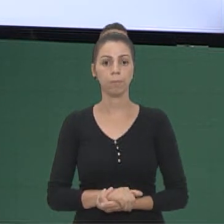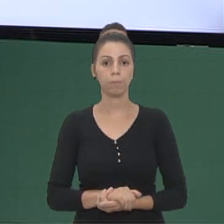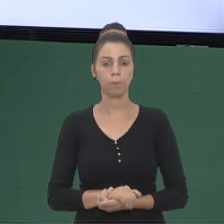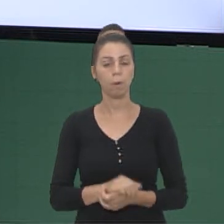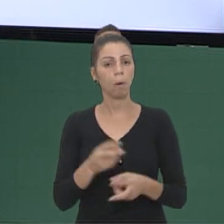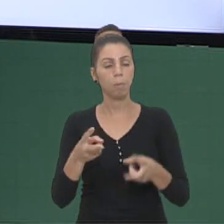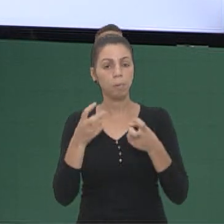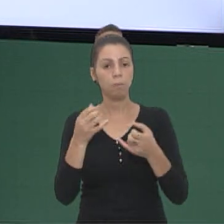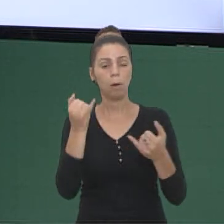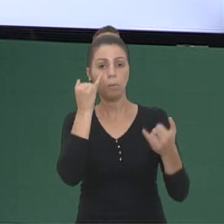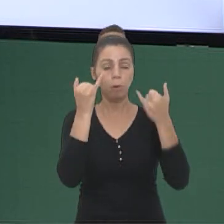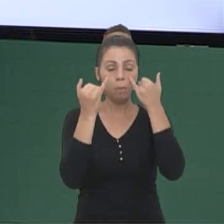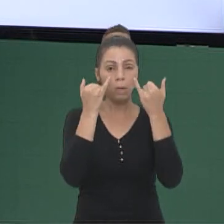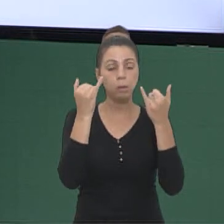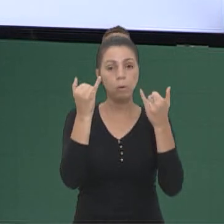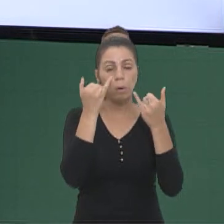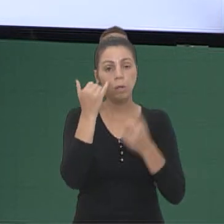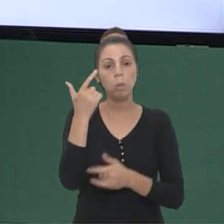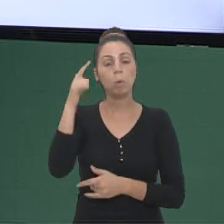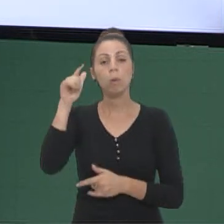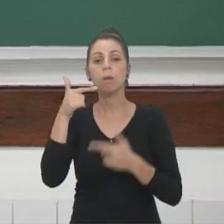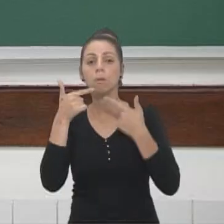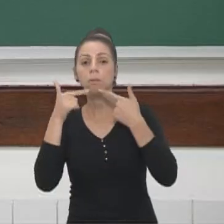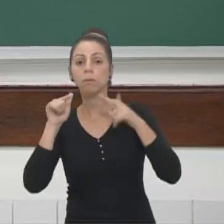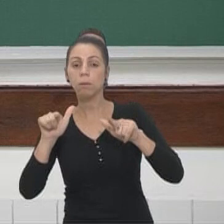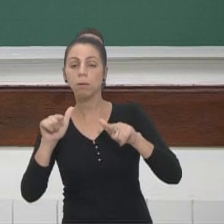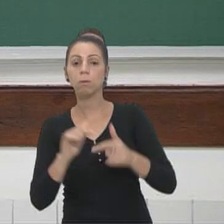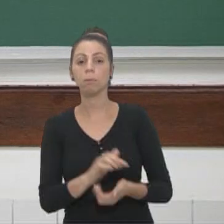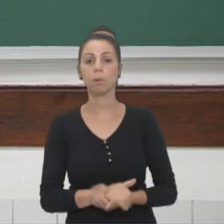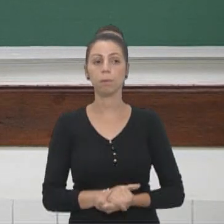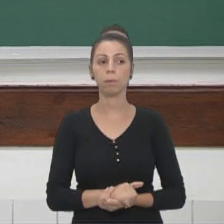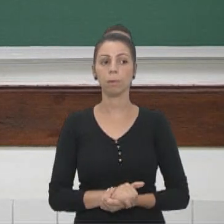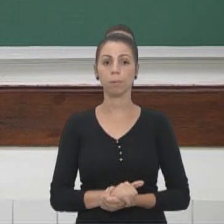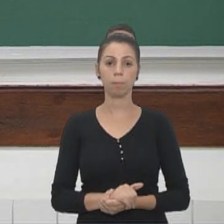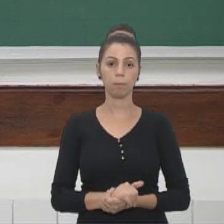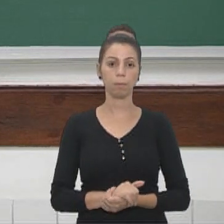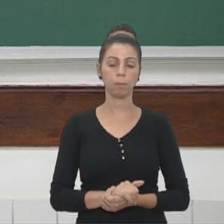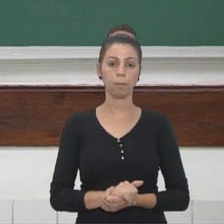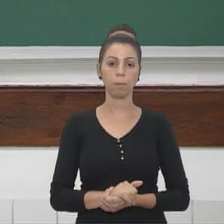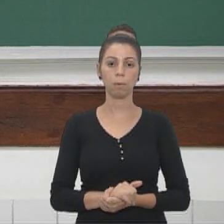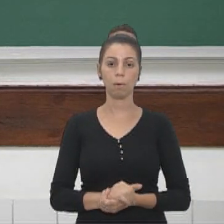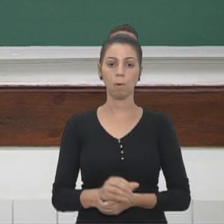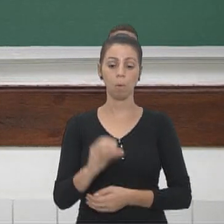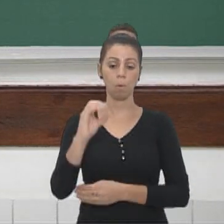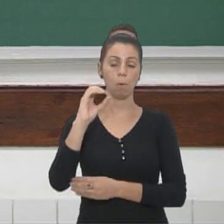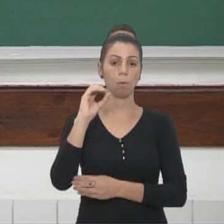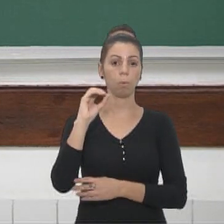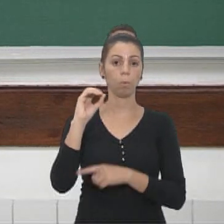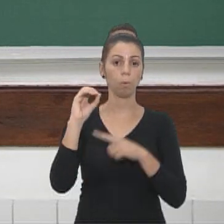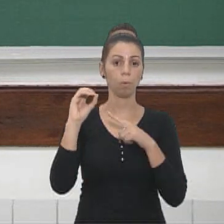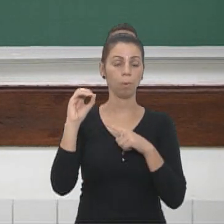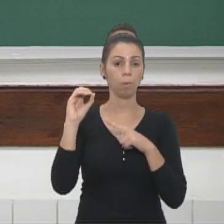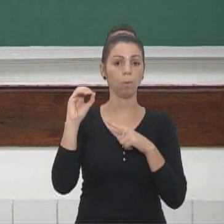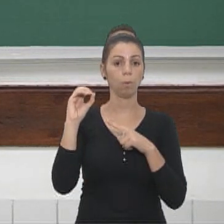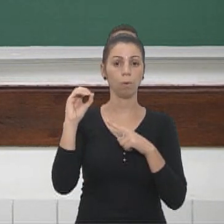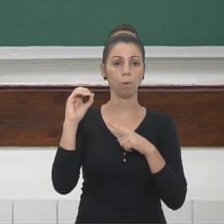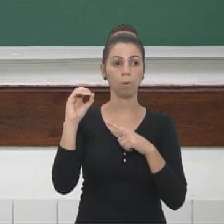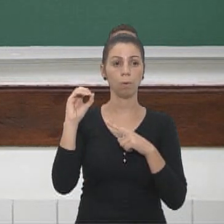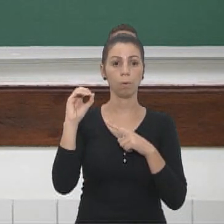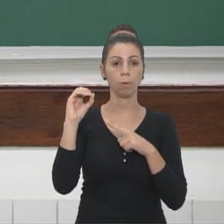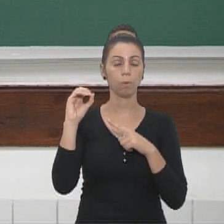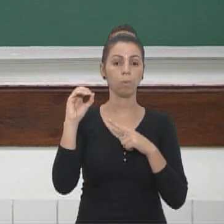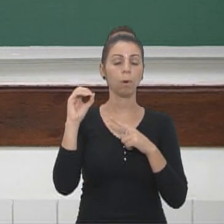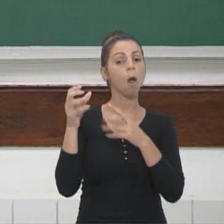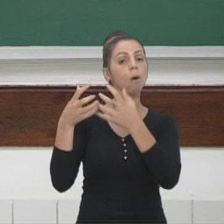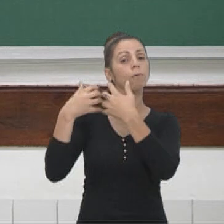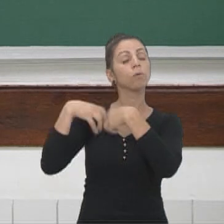as informações em outras línguas. E a palavrinha O, vejam só, aqui não necessariamente é a letra do alfabeto, mas